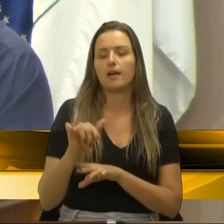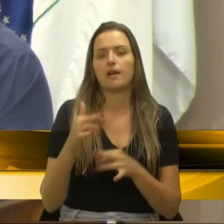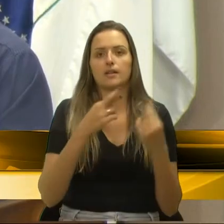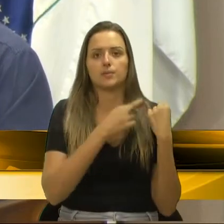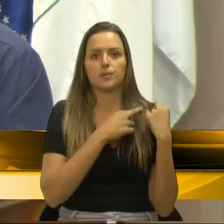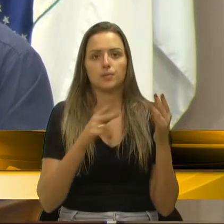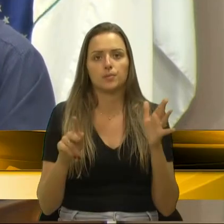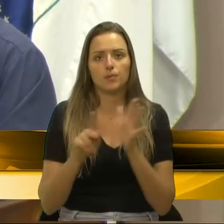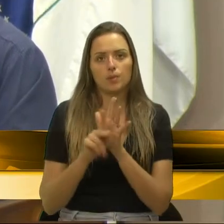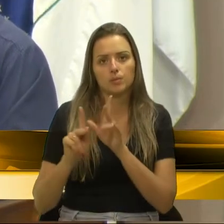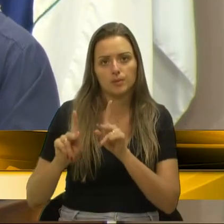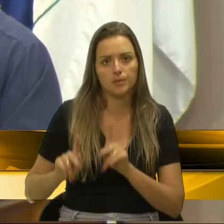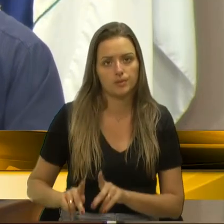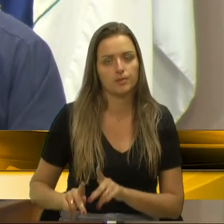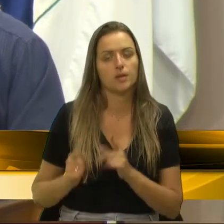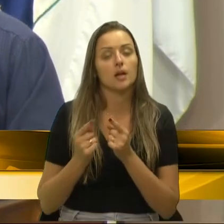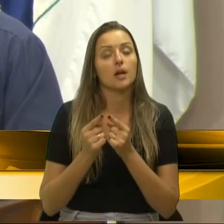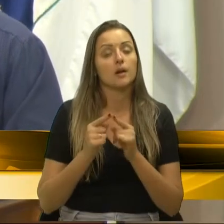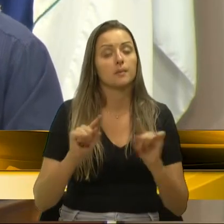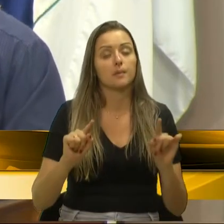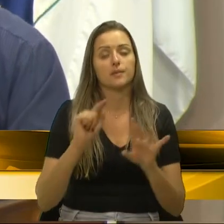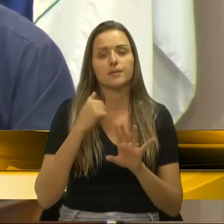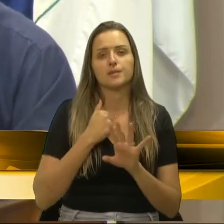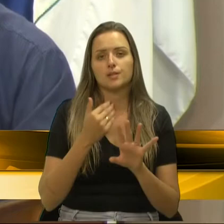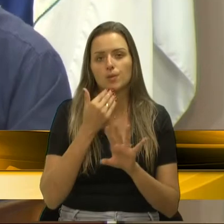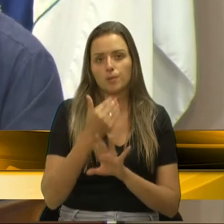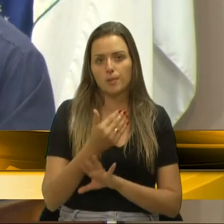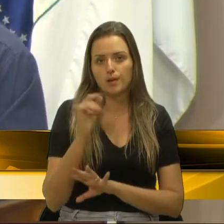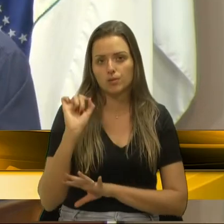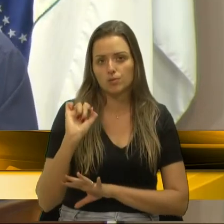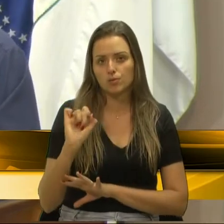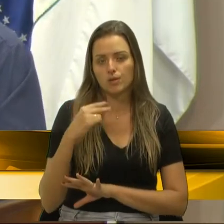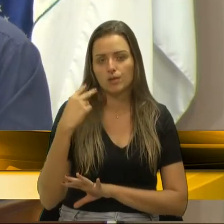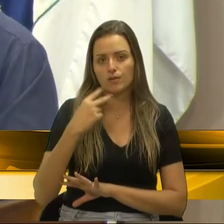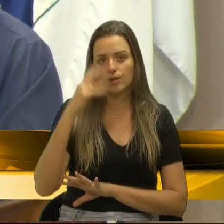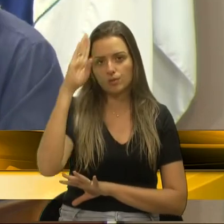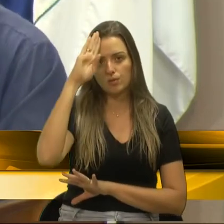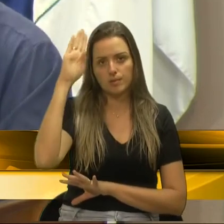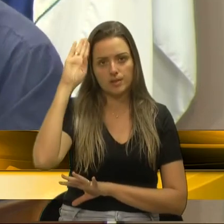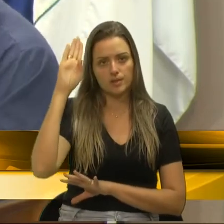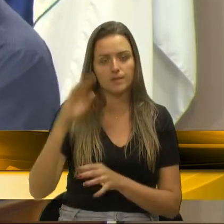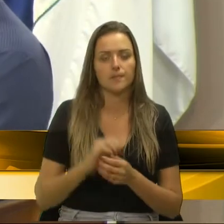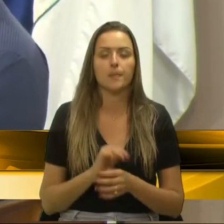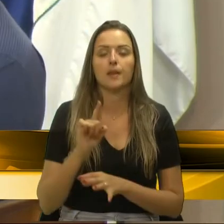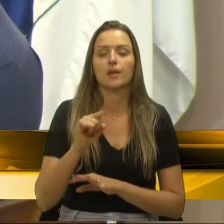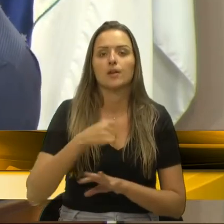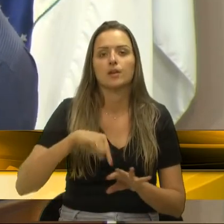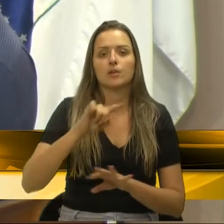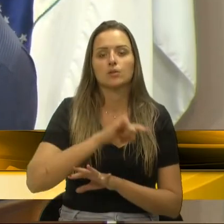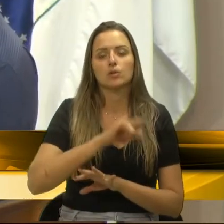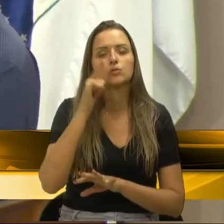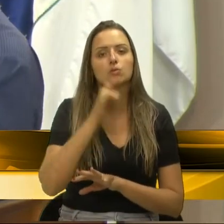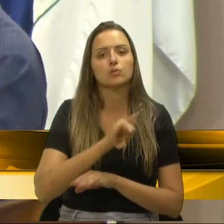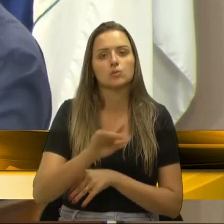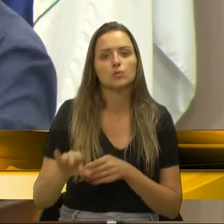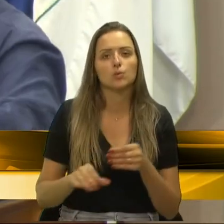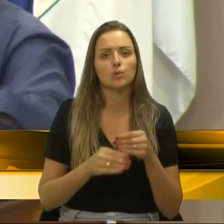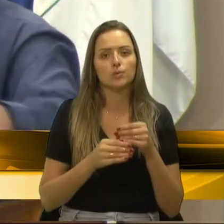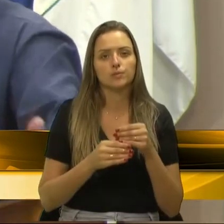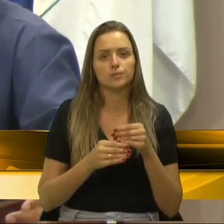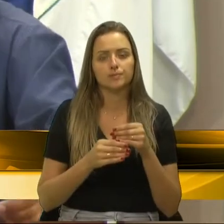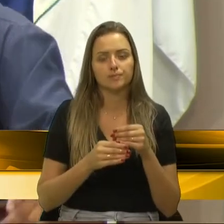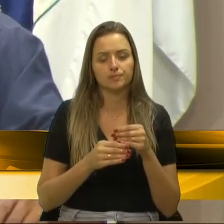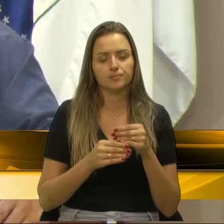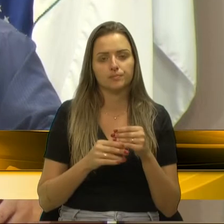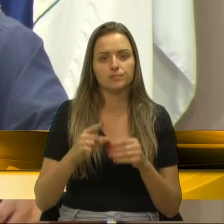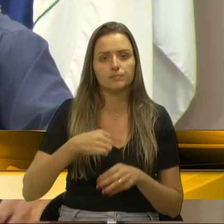que está acontecendo. Mas o que eu solicito aqui, vereador Bressan, é que nós consiga, então, esse aditivo, para que